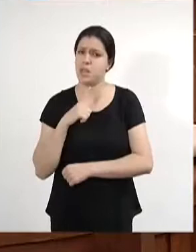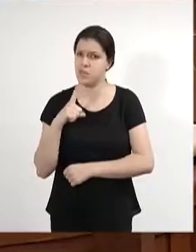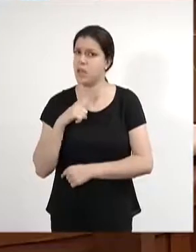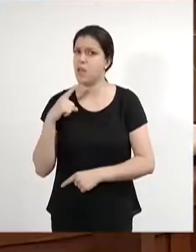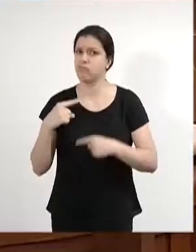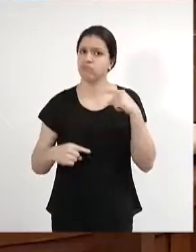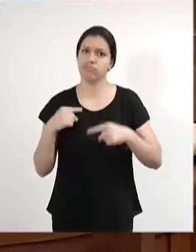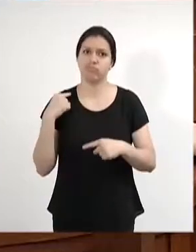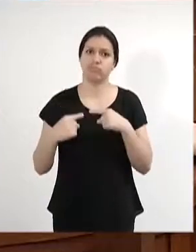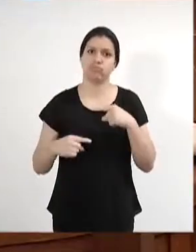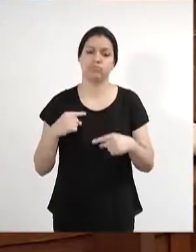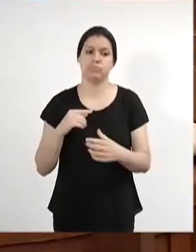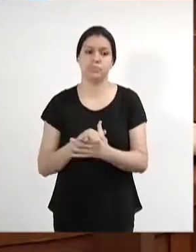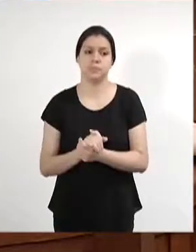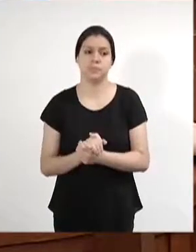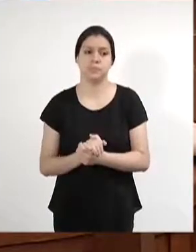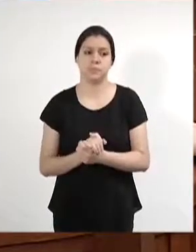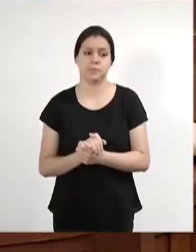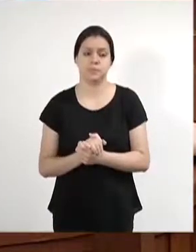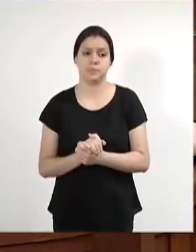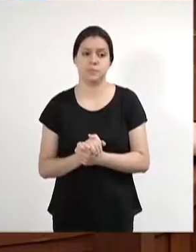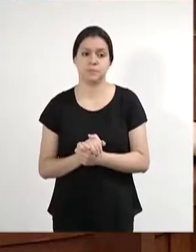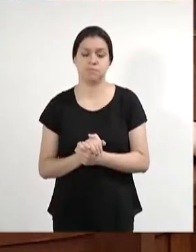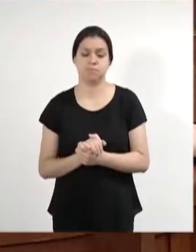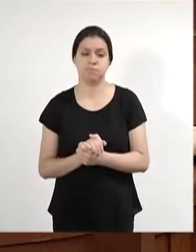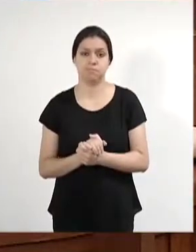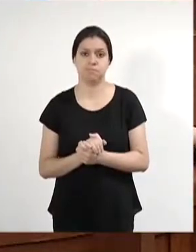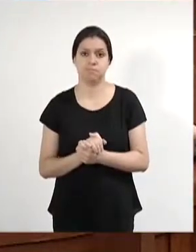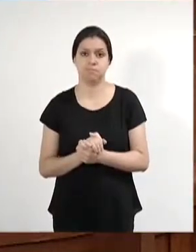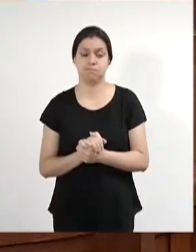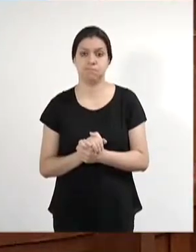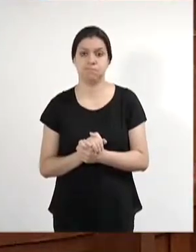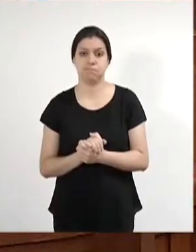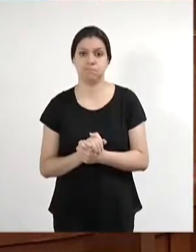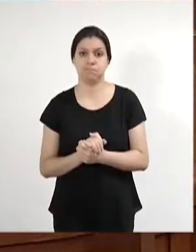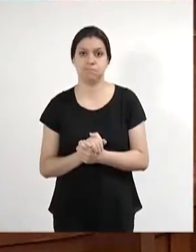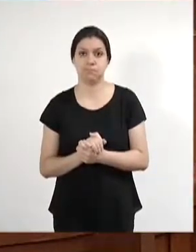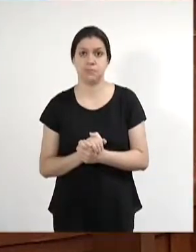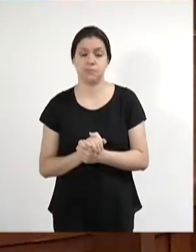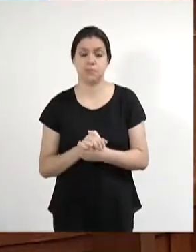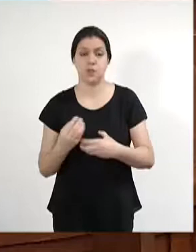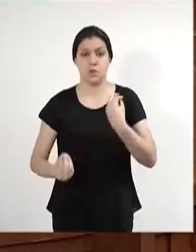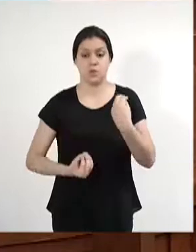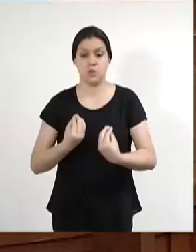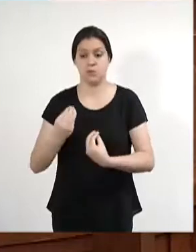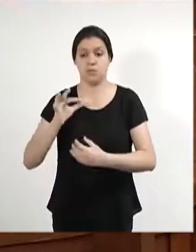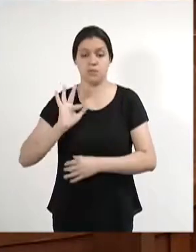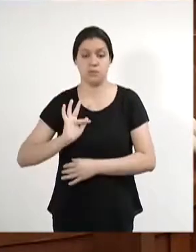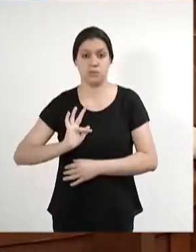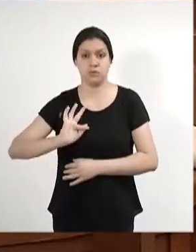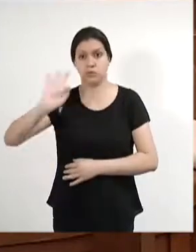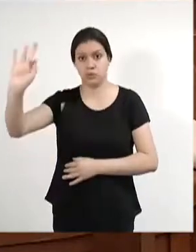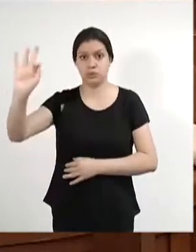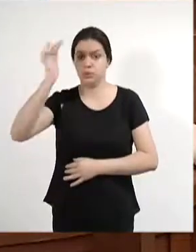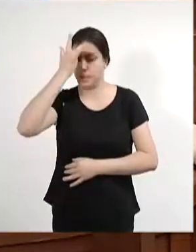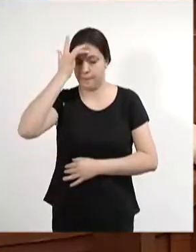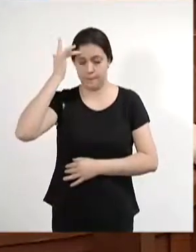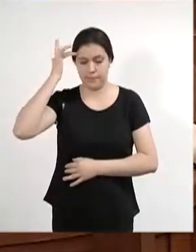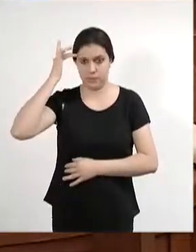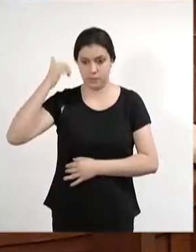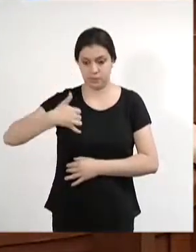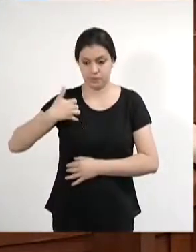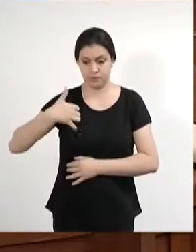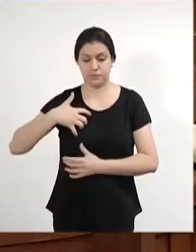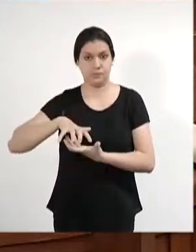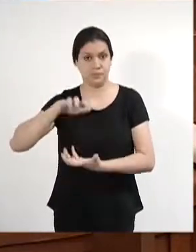discutido questões em relação ao futuro da pessoa